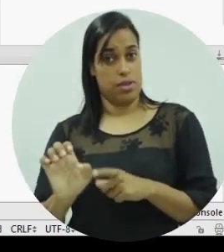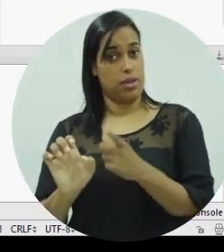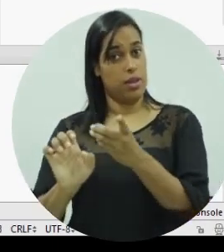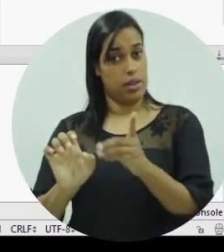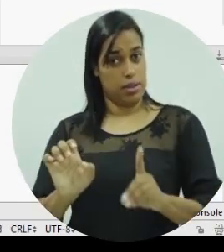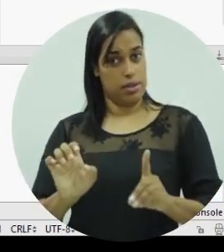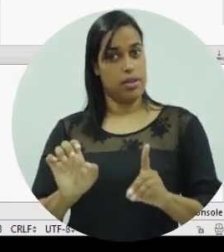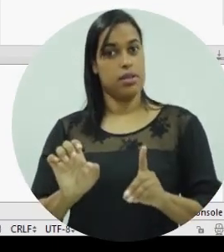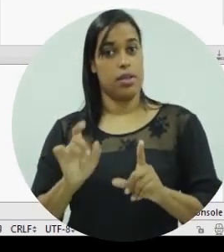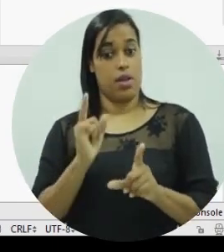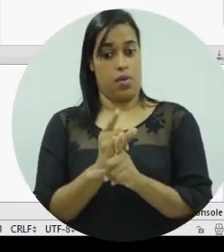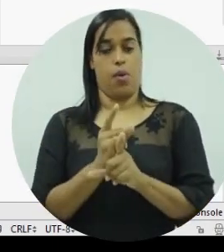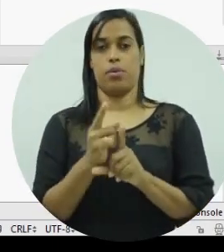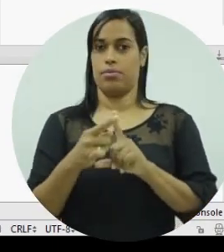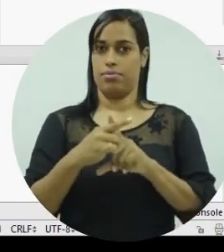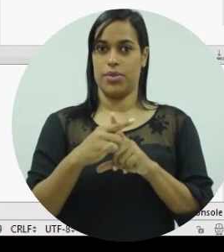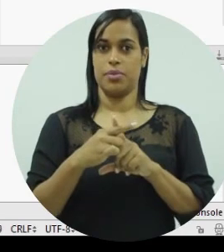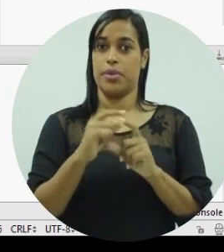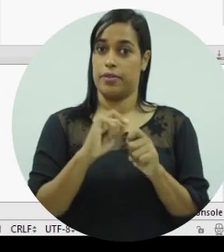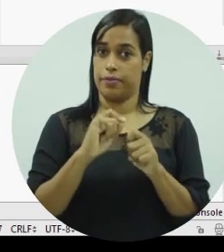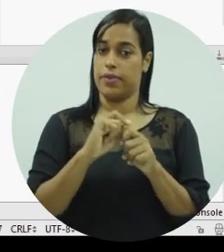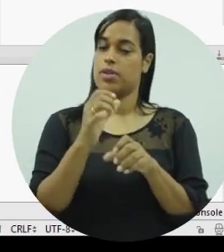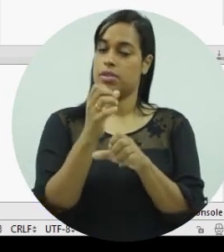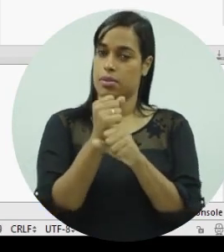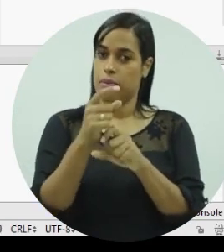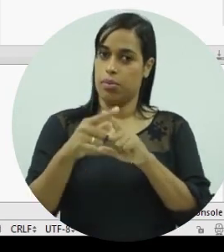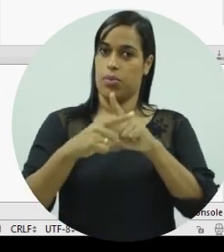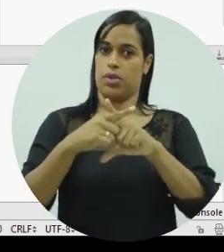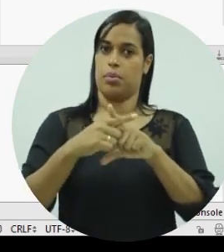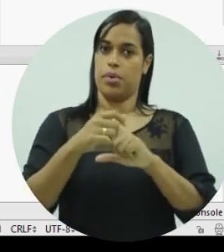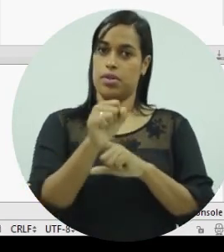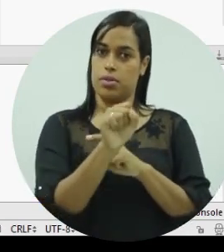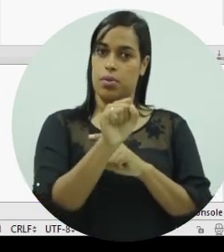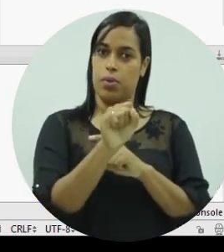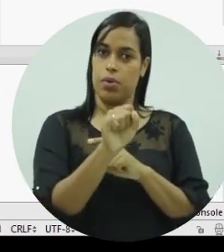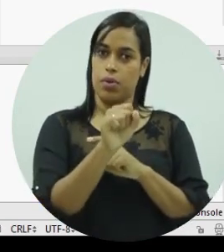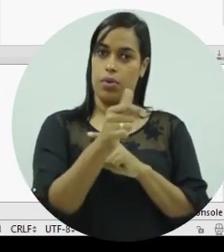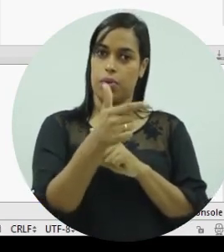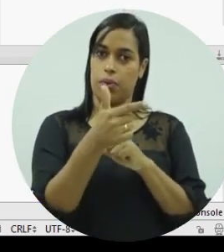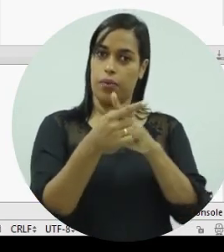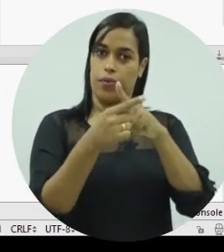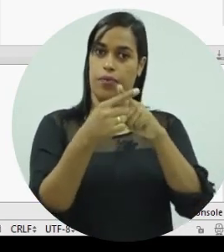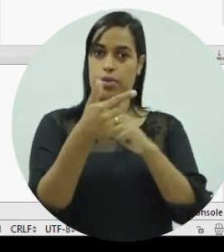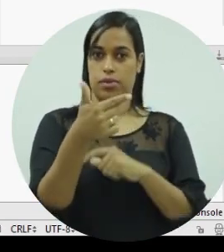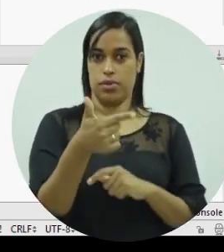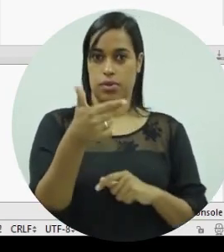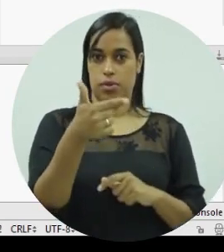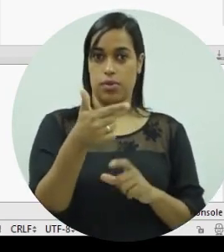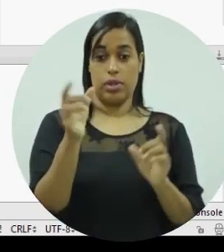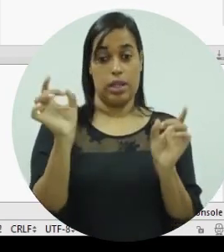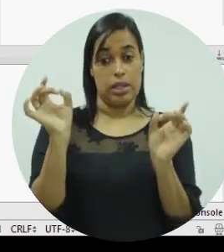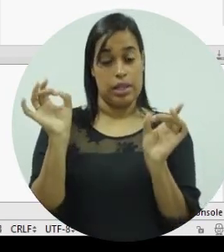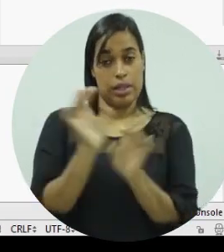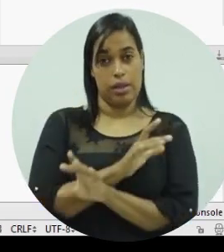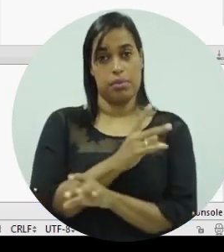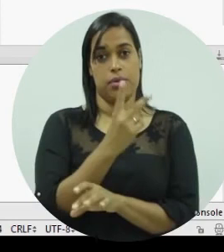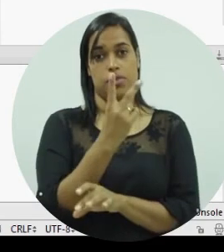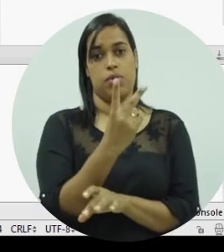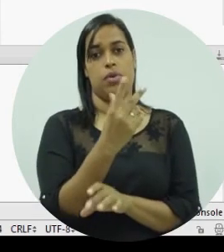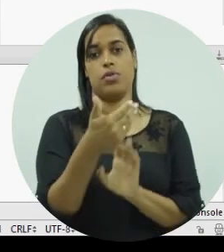direita, encontra o operador multiplicativo, ele faz a multiplicação de 8 multiplicado por 2,